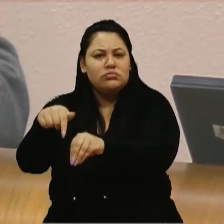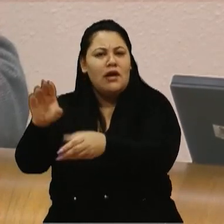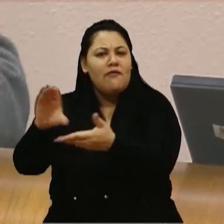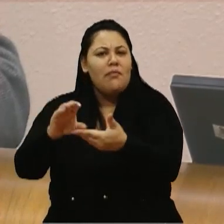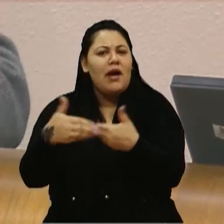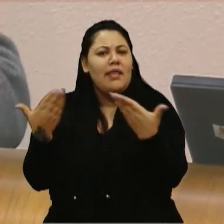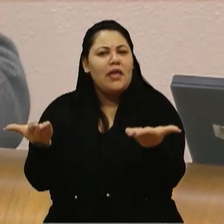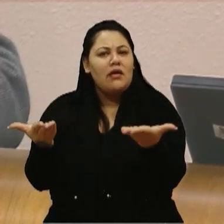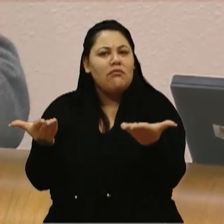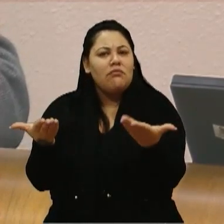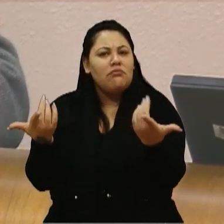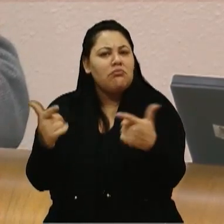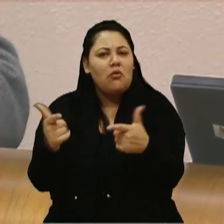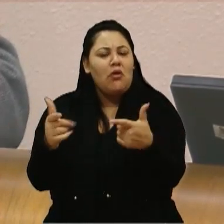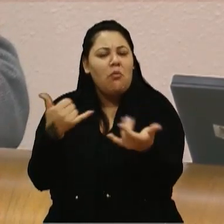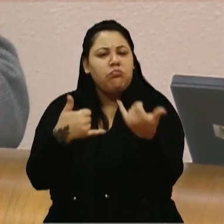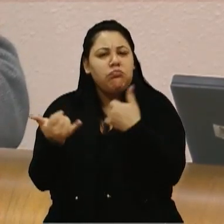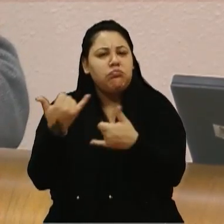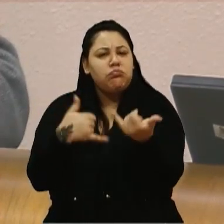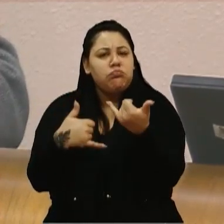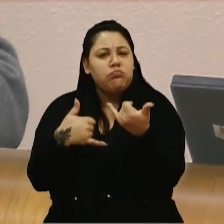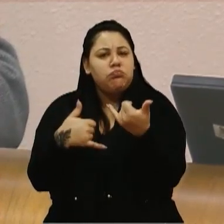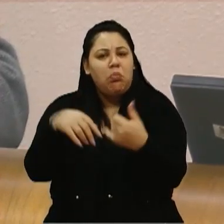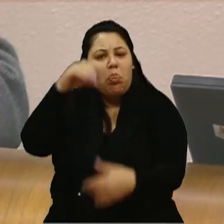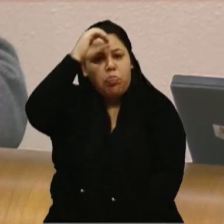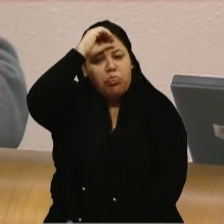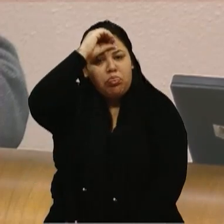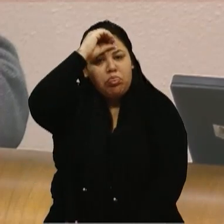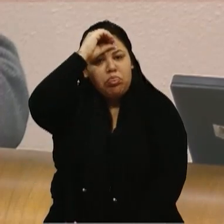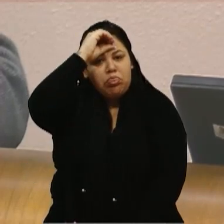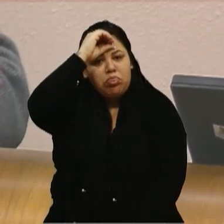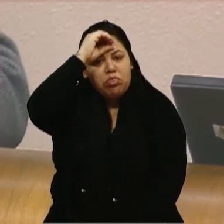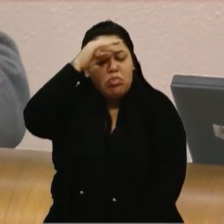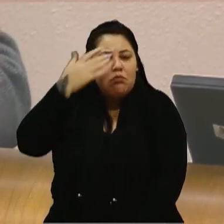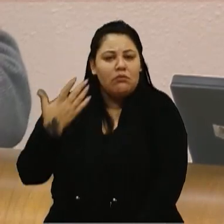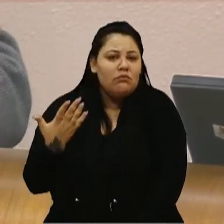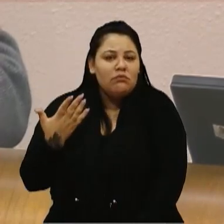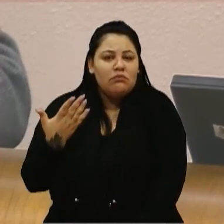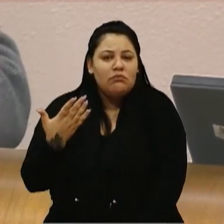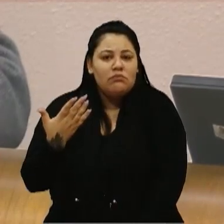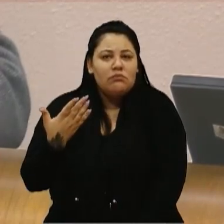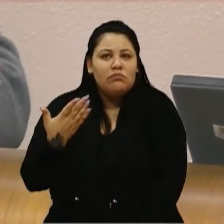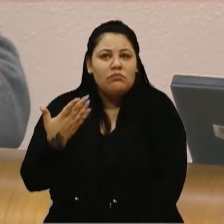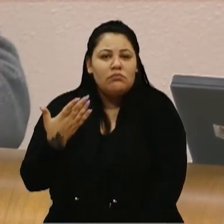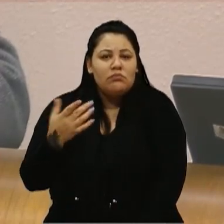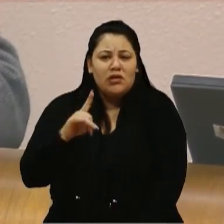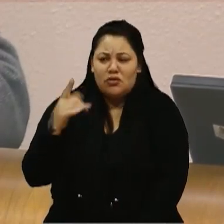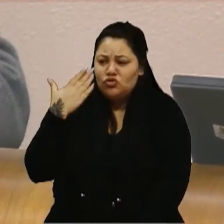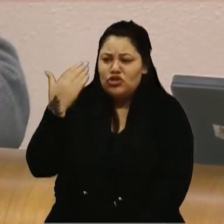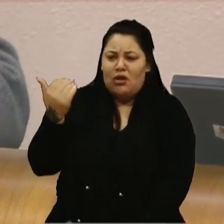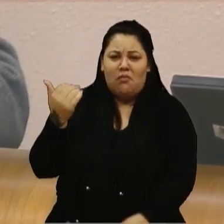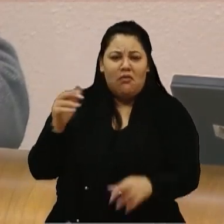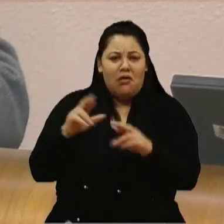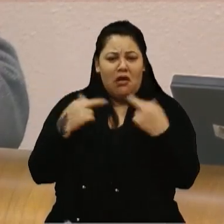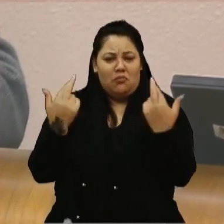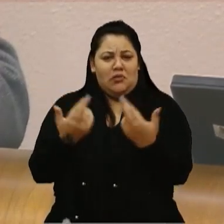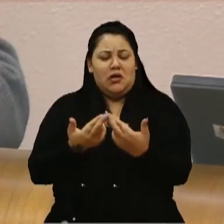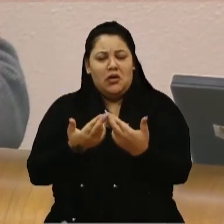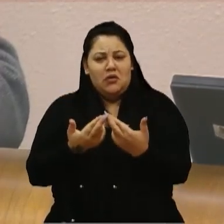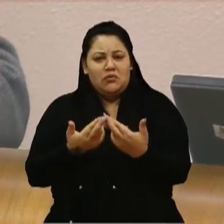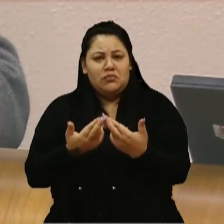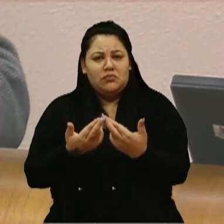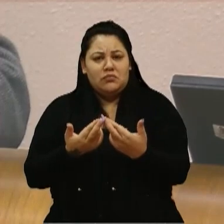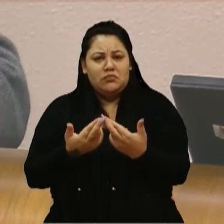A gente não tem informação. Ninguém nos diz nada. Não nos chamam numa reunião ao redor de